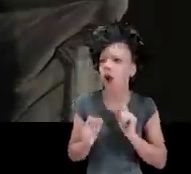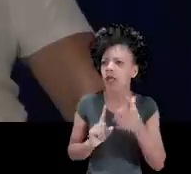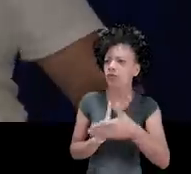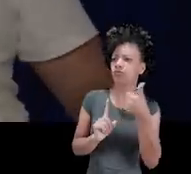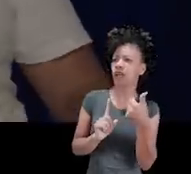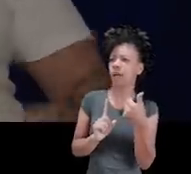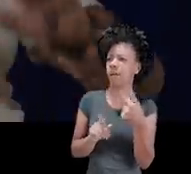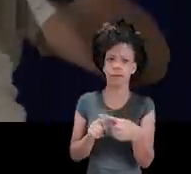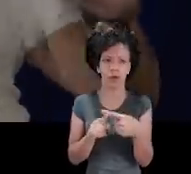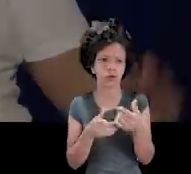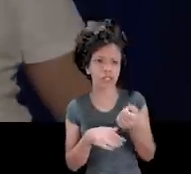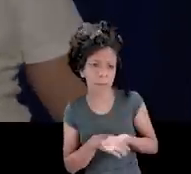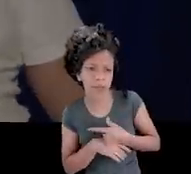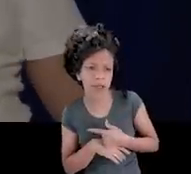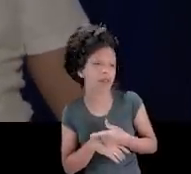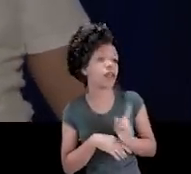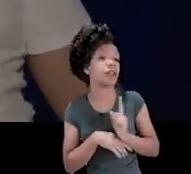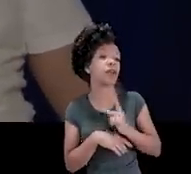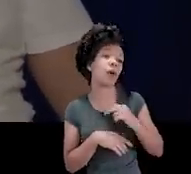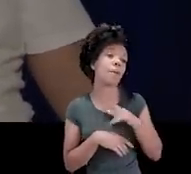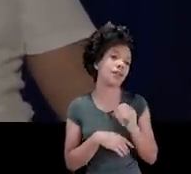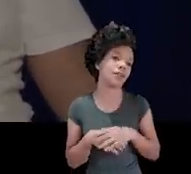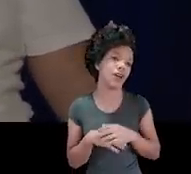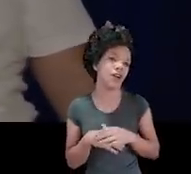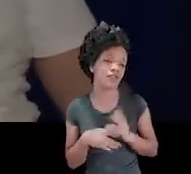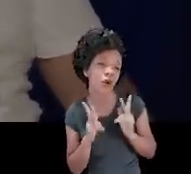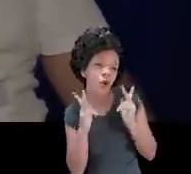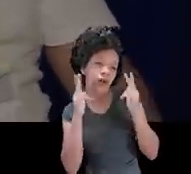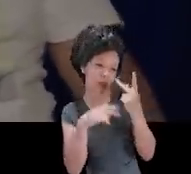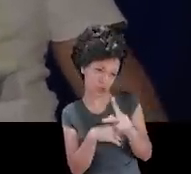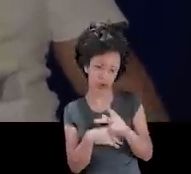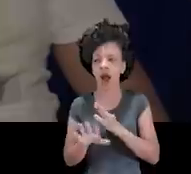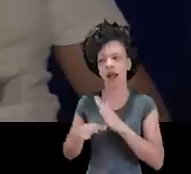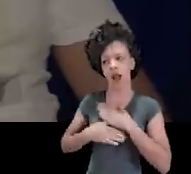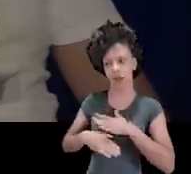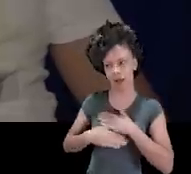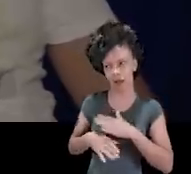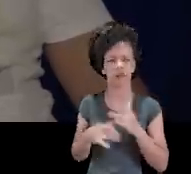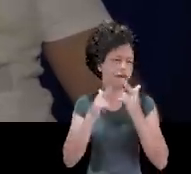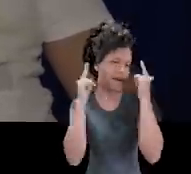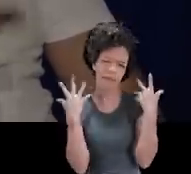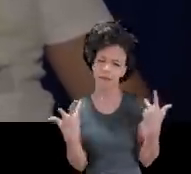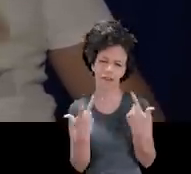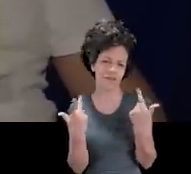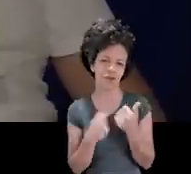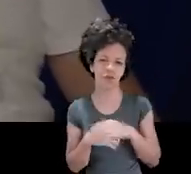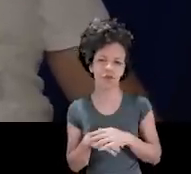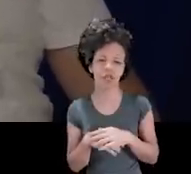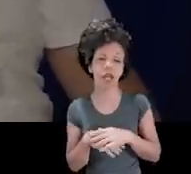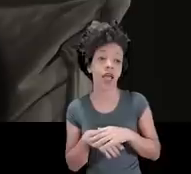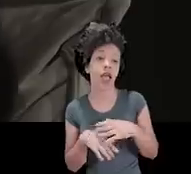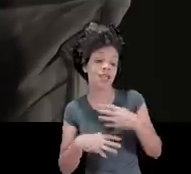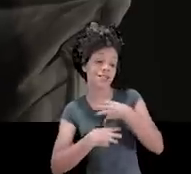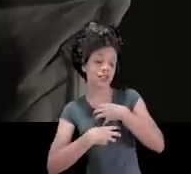tapa por conta dessa? Não, vou te dar uma máquina, chamar o Pedro aqui, trazer uma máquina para cortar seu cabelo. Calma, calma. Que você se careca é gente boa, careca. Sinta, a gente sente na